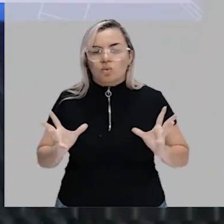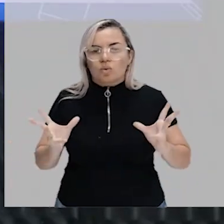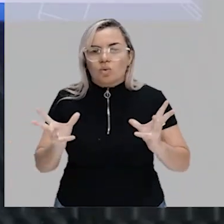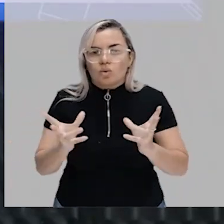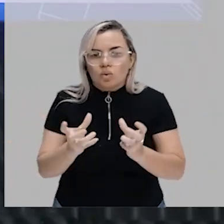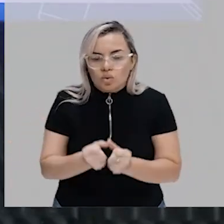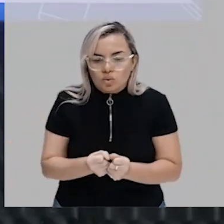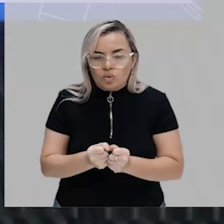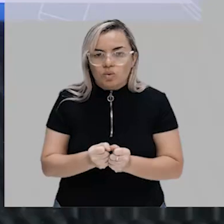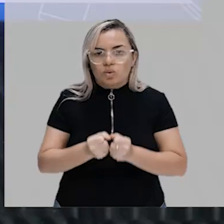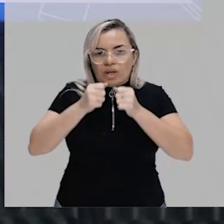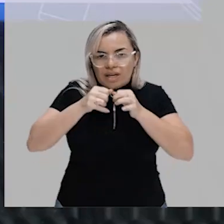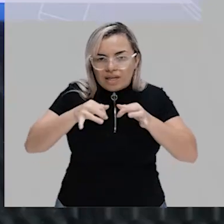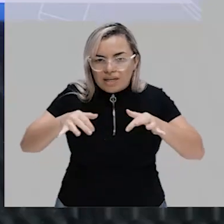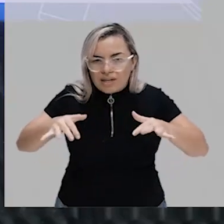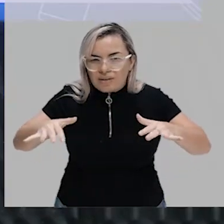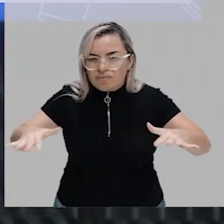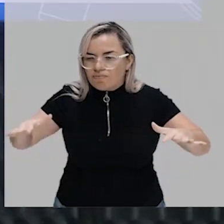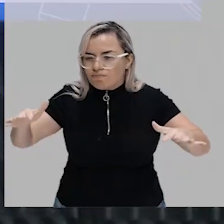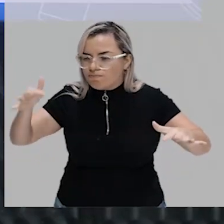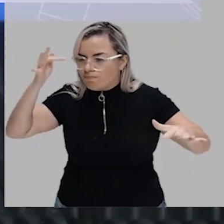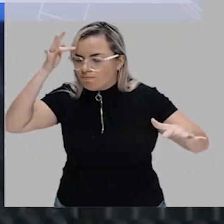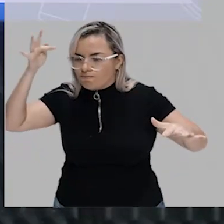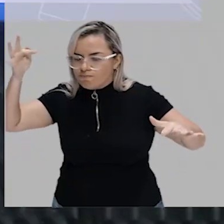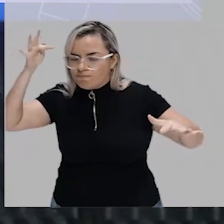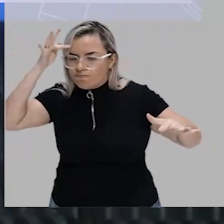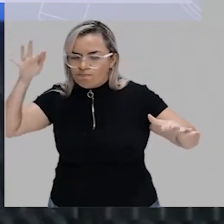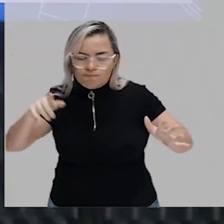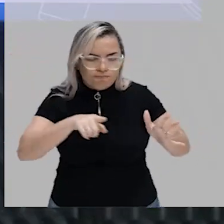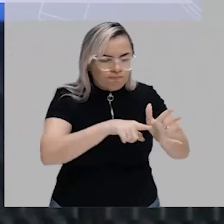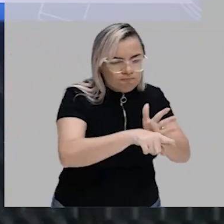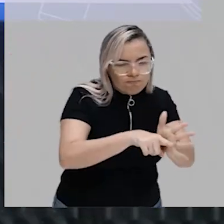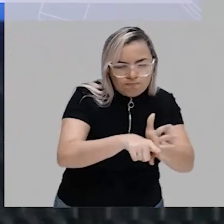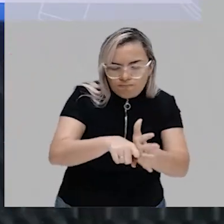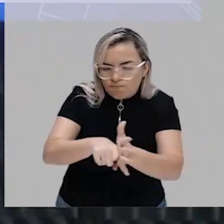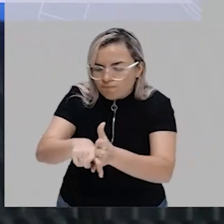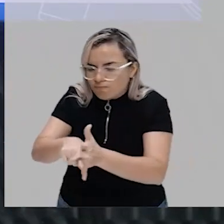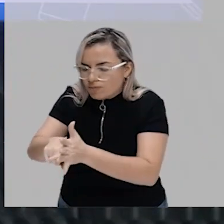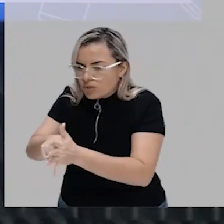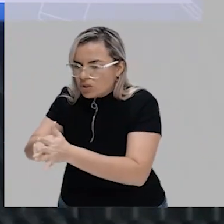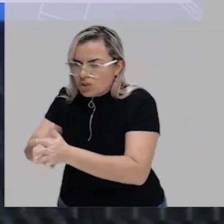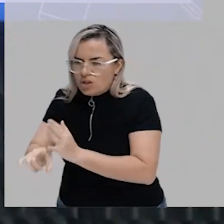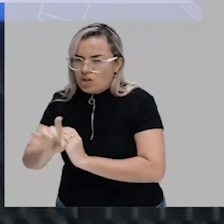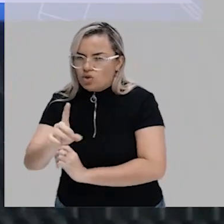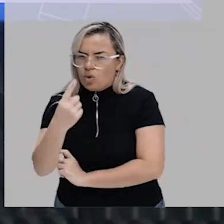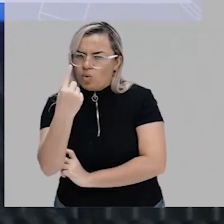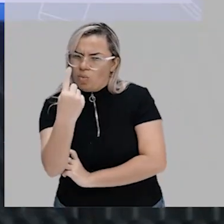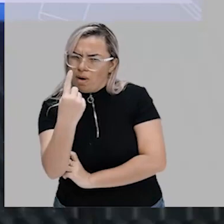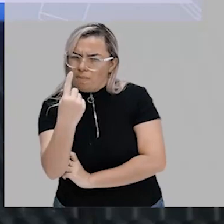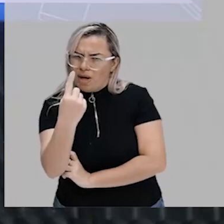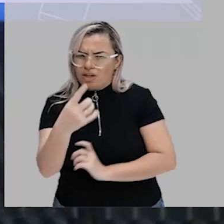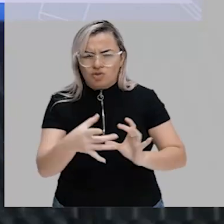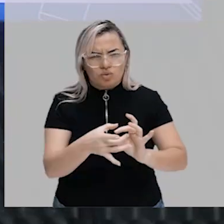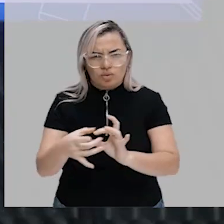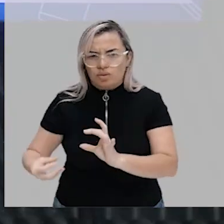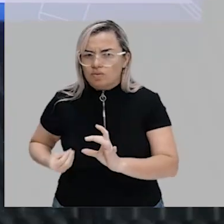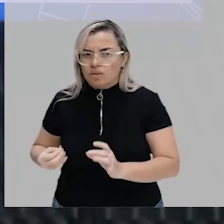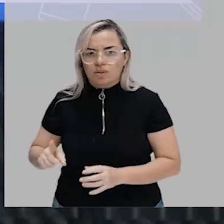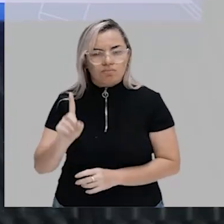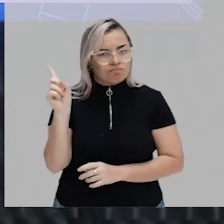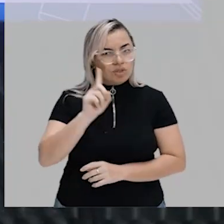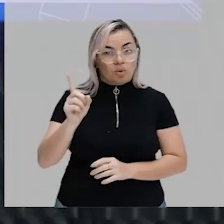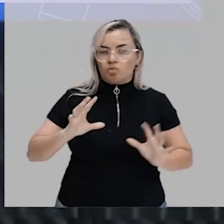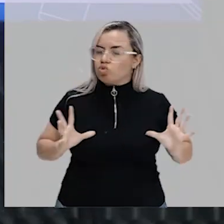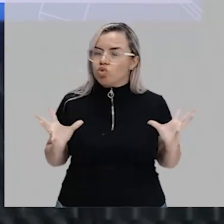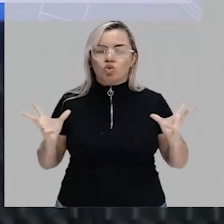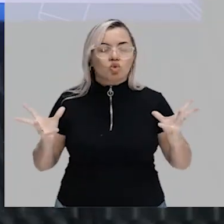Ela é abrangente. Ela não visa a parte da realidade. Ela visa toda a